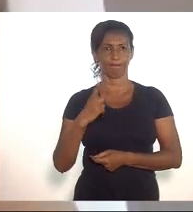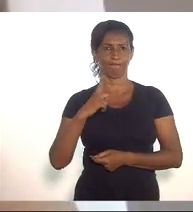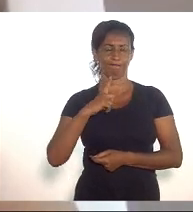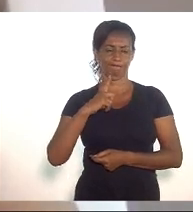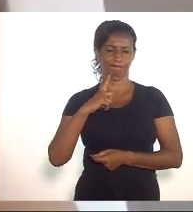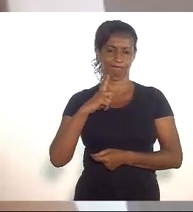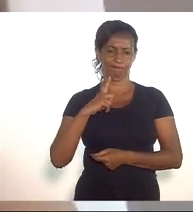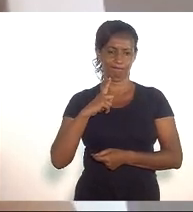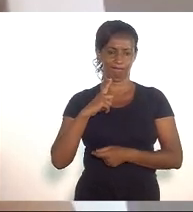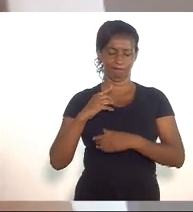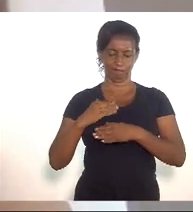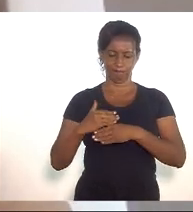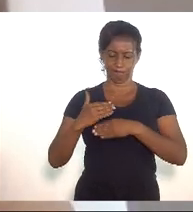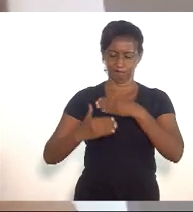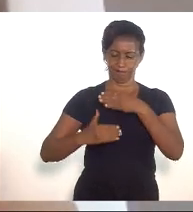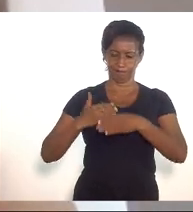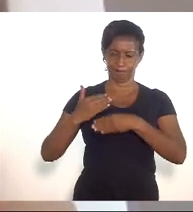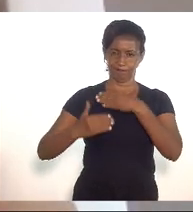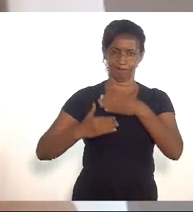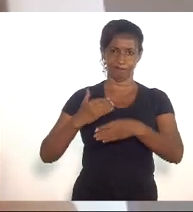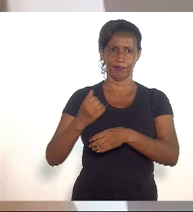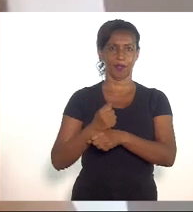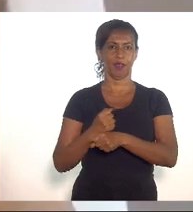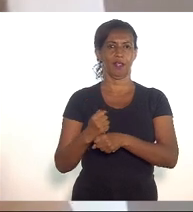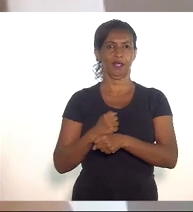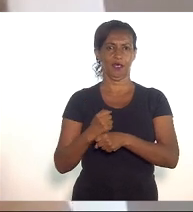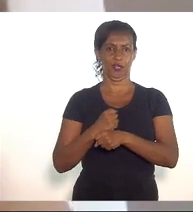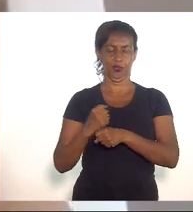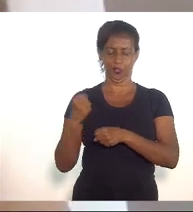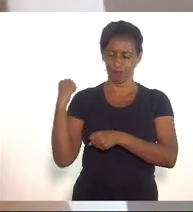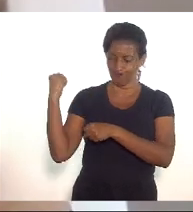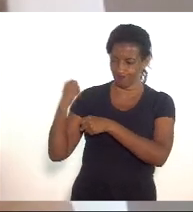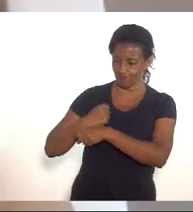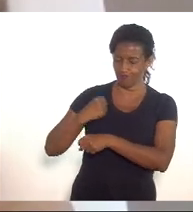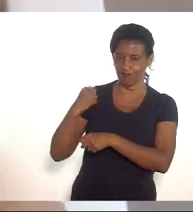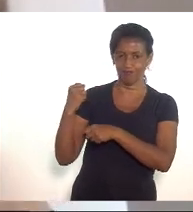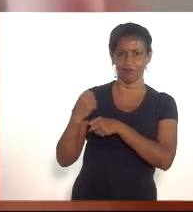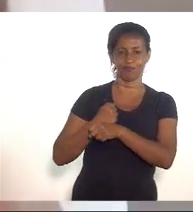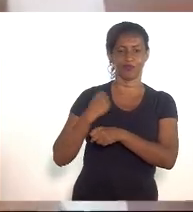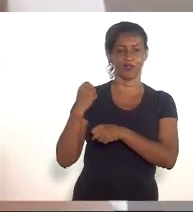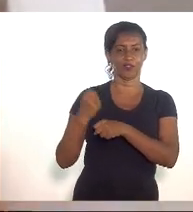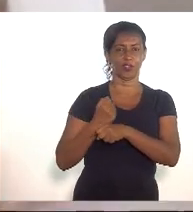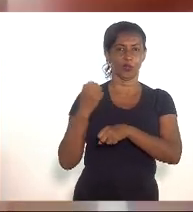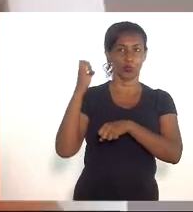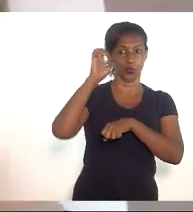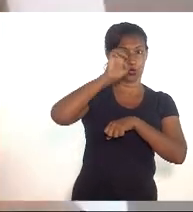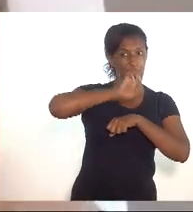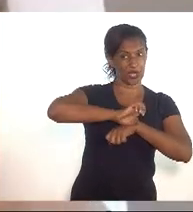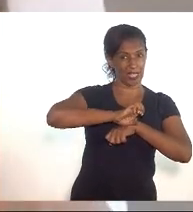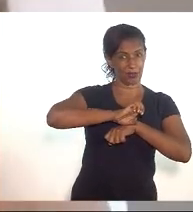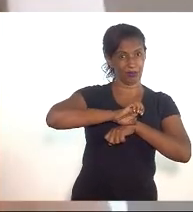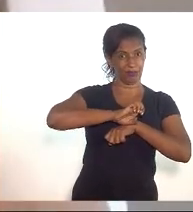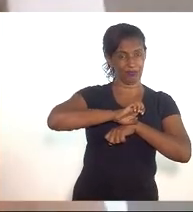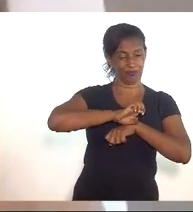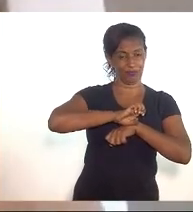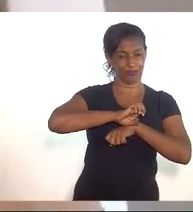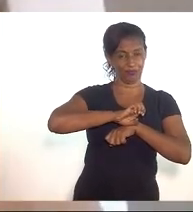ao longo dos próximos anos na construção do Estado para os próximos